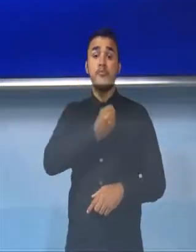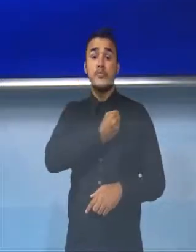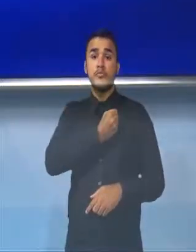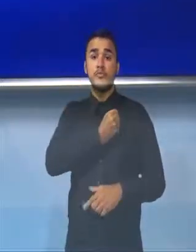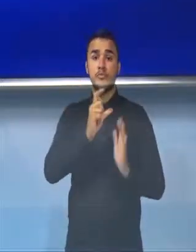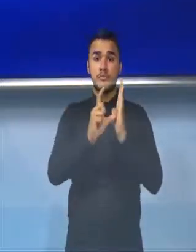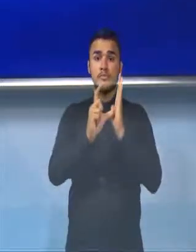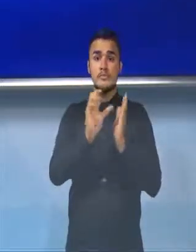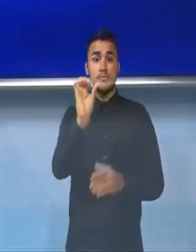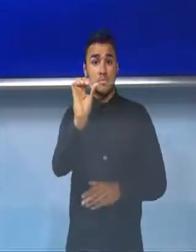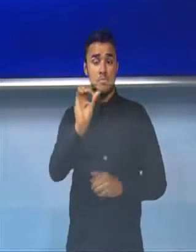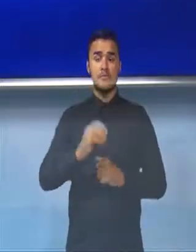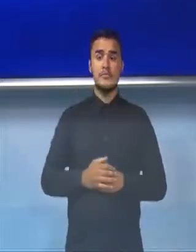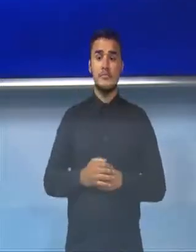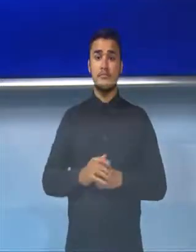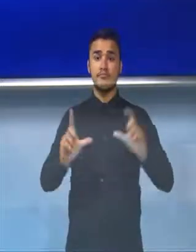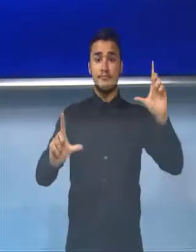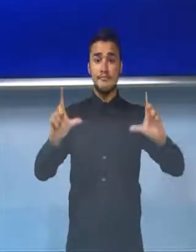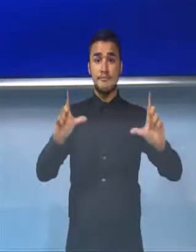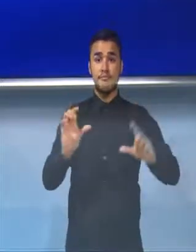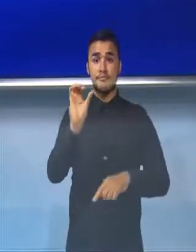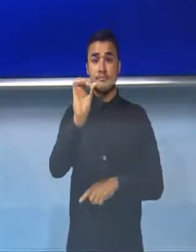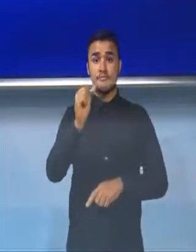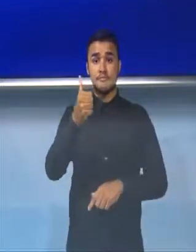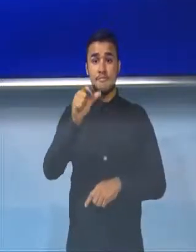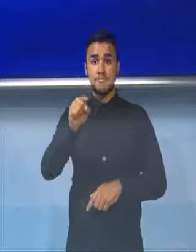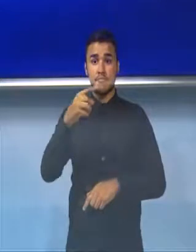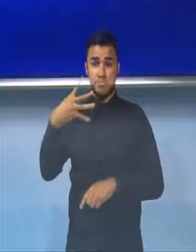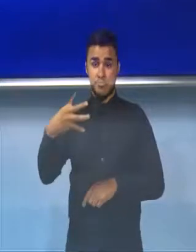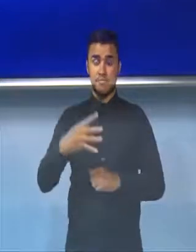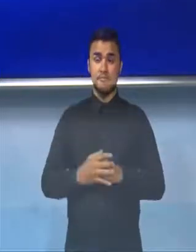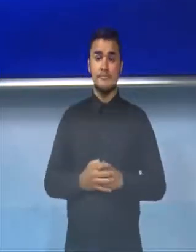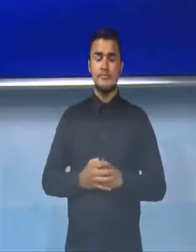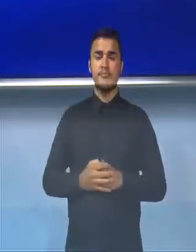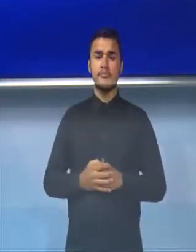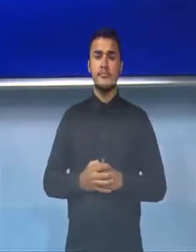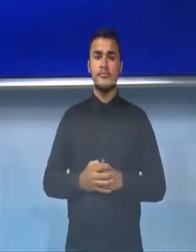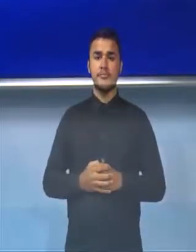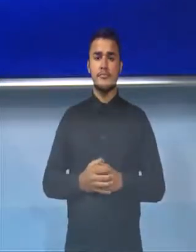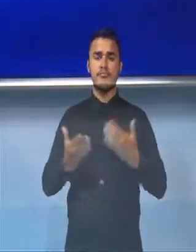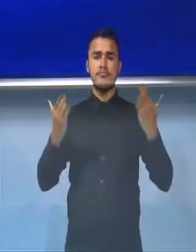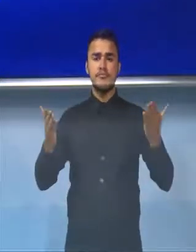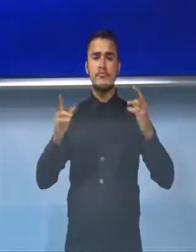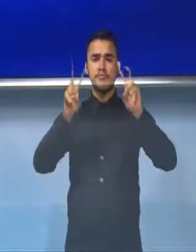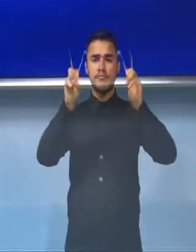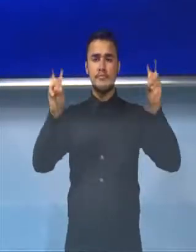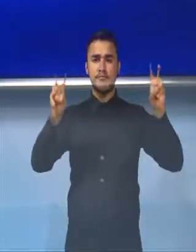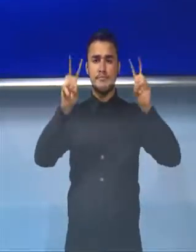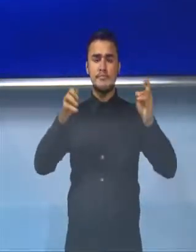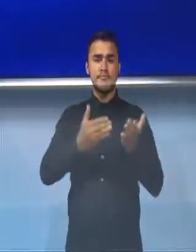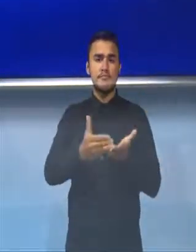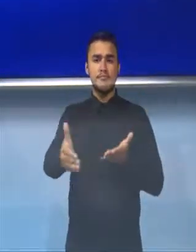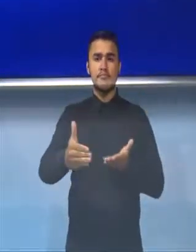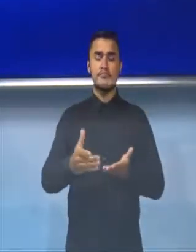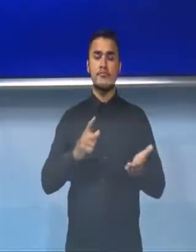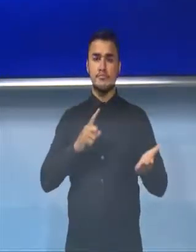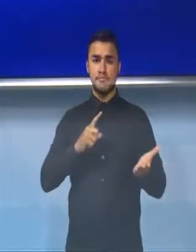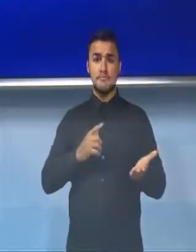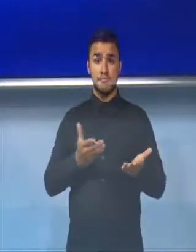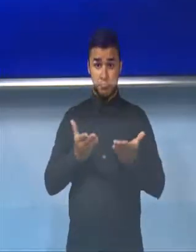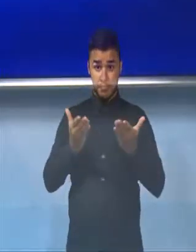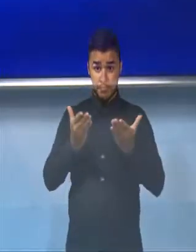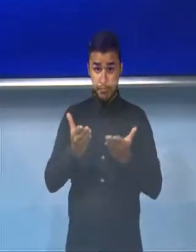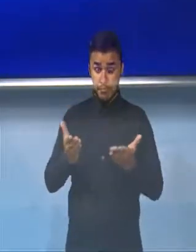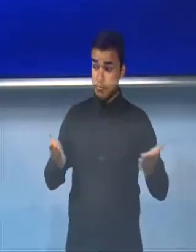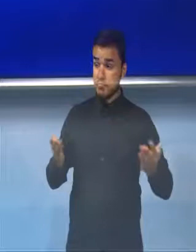canal 6 da Multiplay e 61.4 digital. Para abordarmos os vários aspectos dessa questão, nós temos